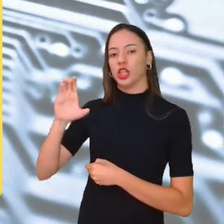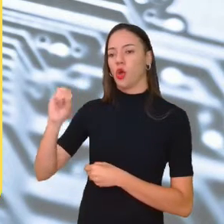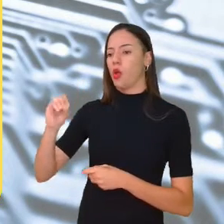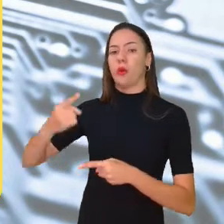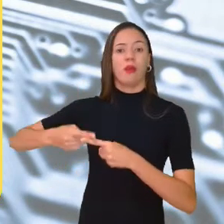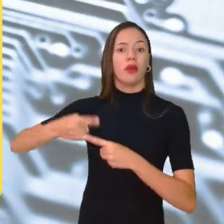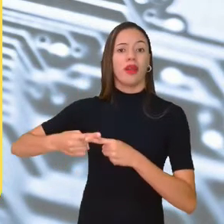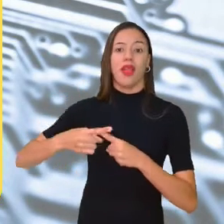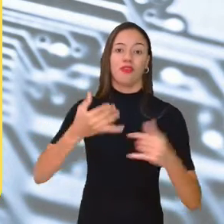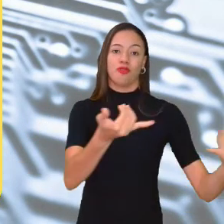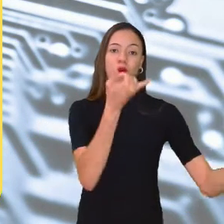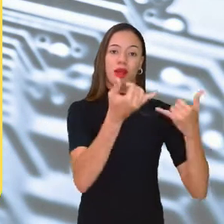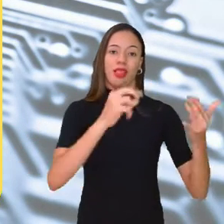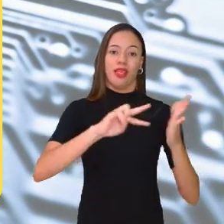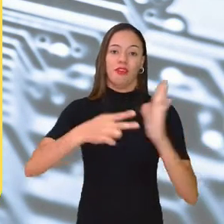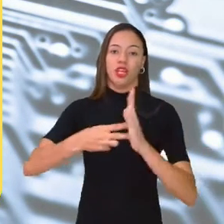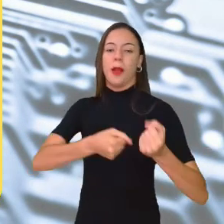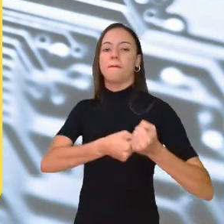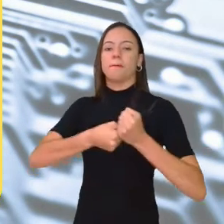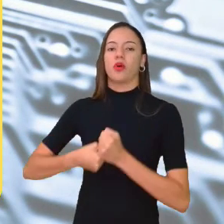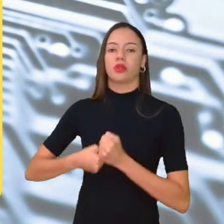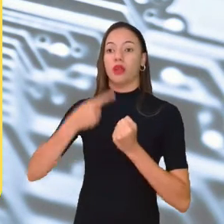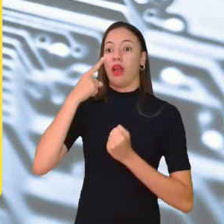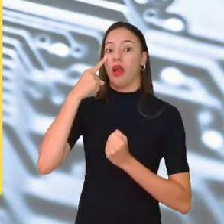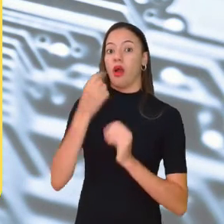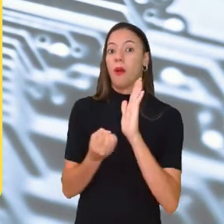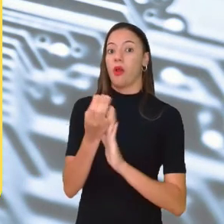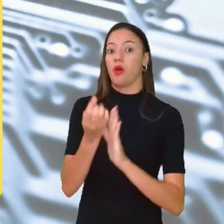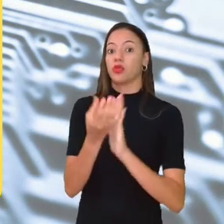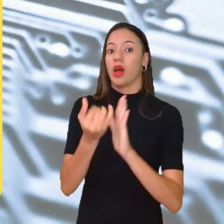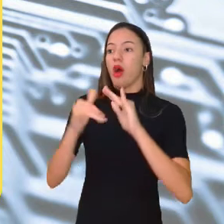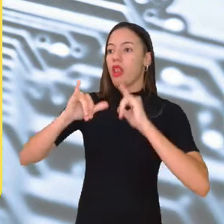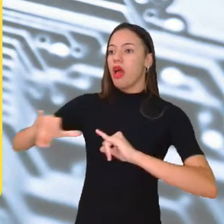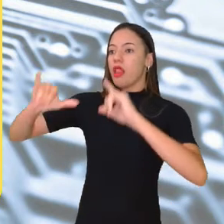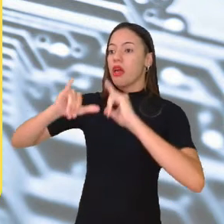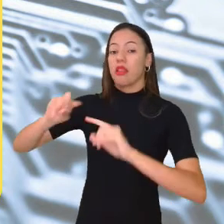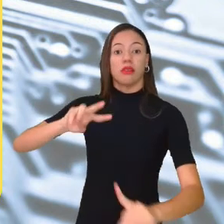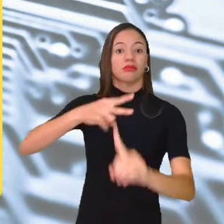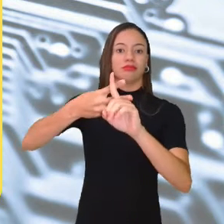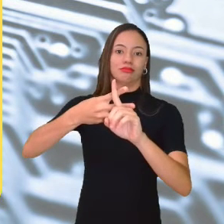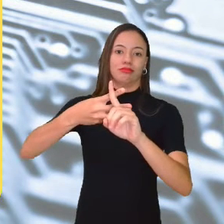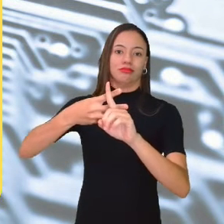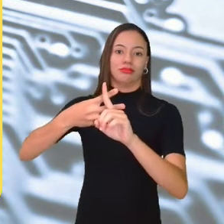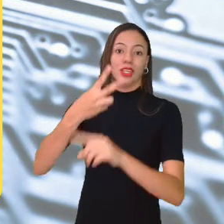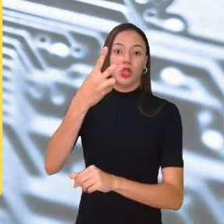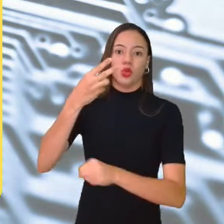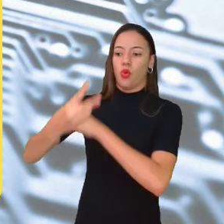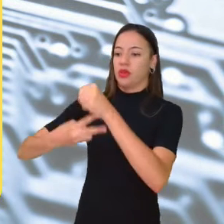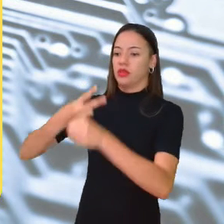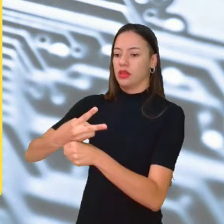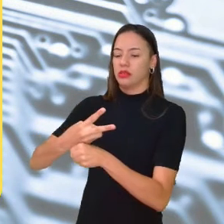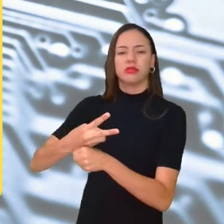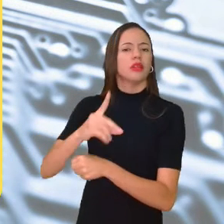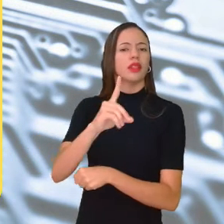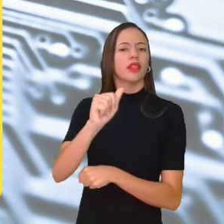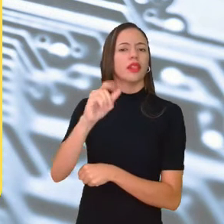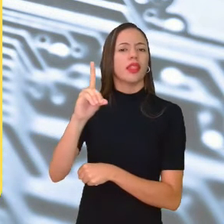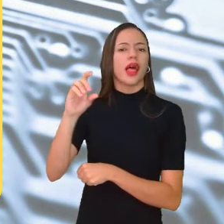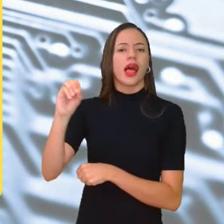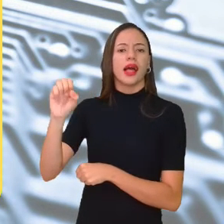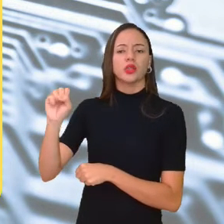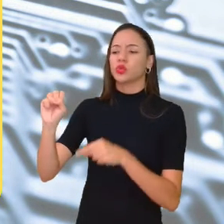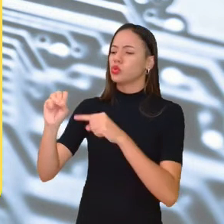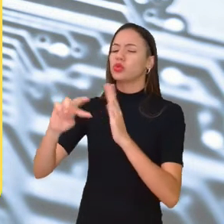a gente coloca aí, ó, a produção de dados, ela dobra a cada 2 anos. Quando a gente diz dados, é isso, é você postar uma